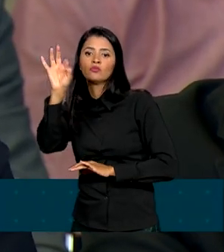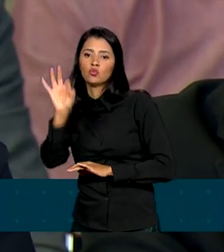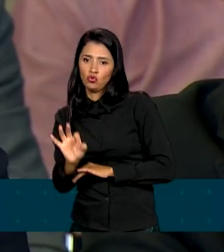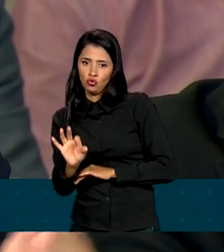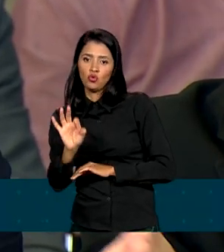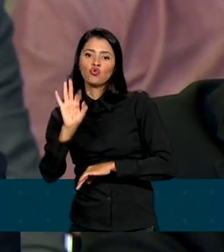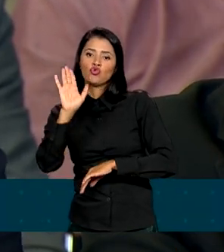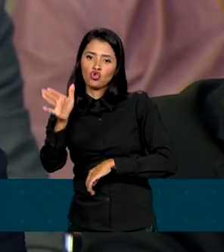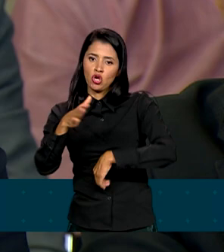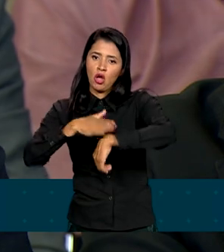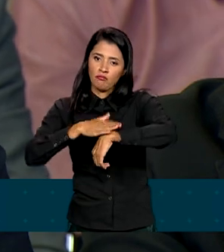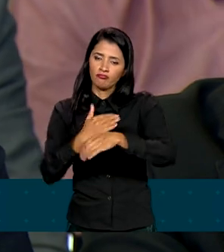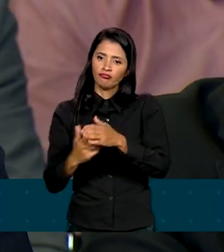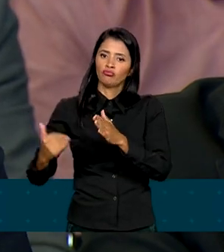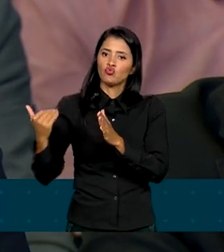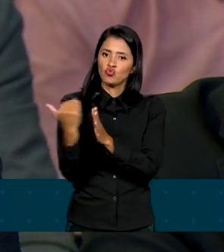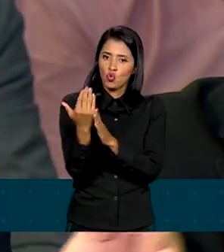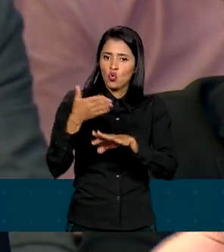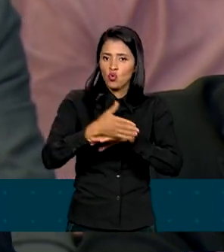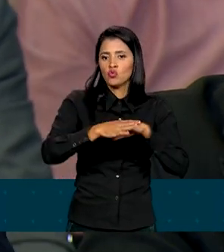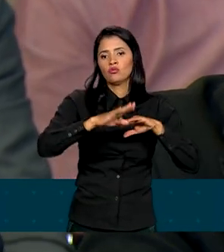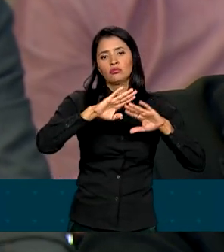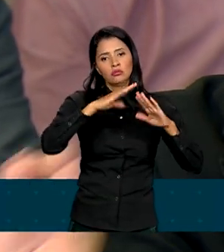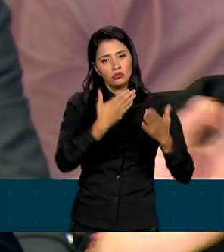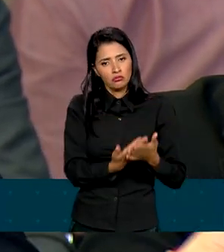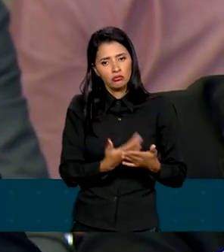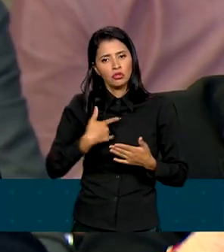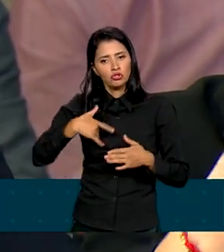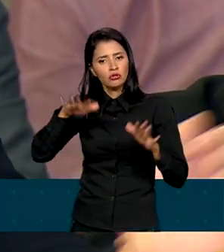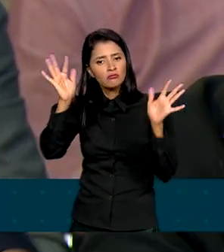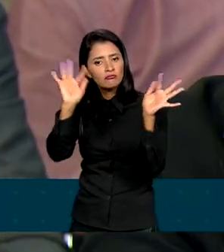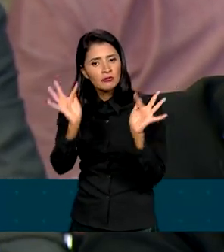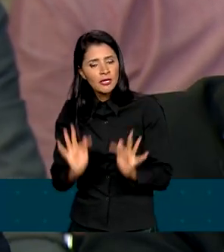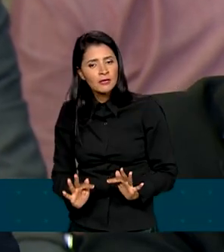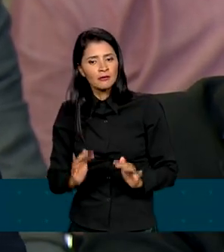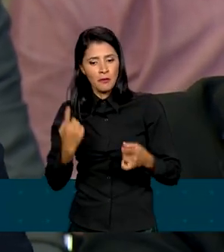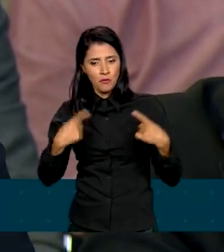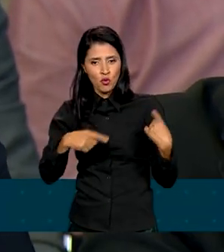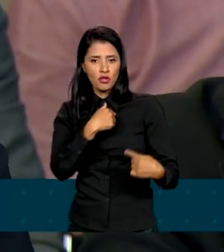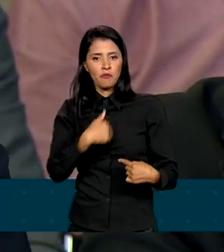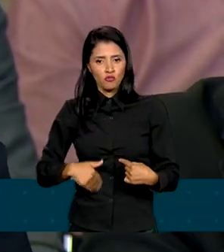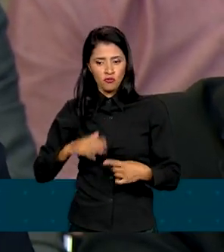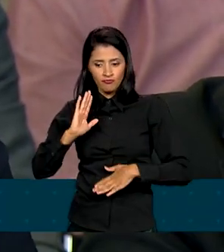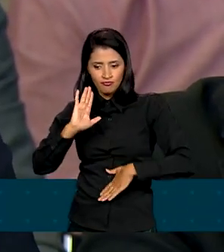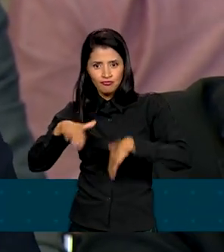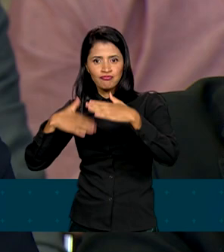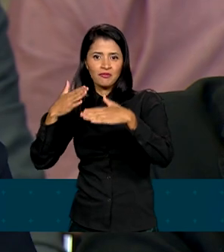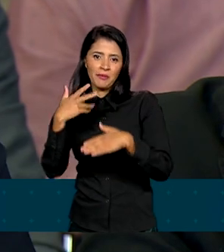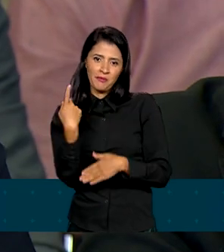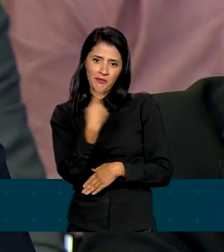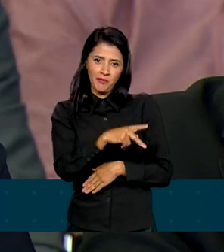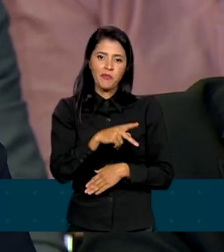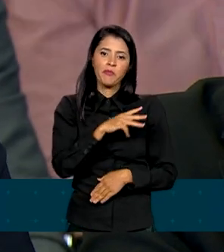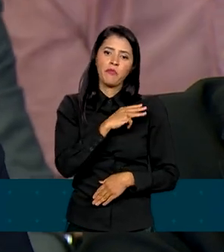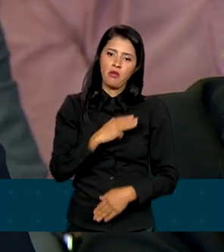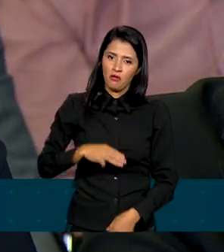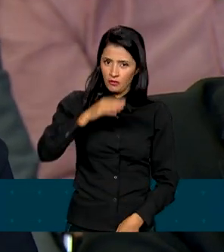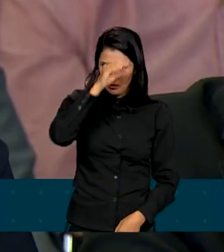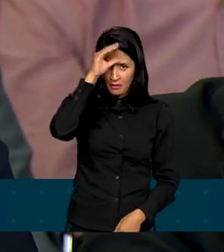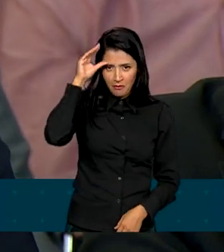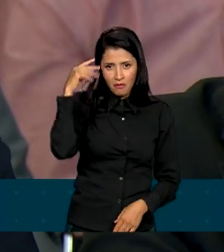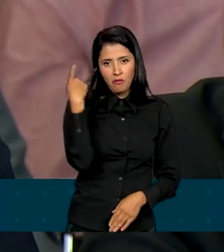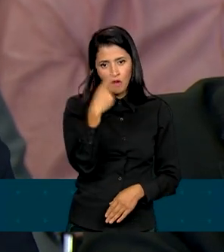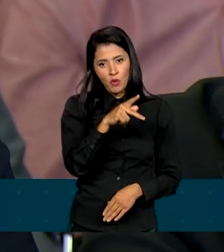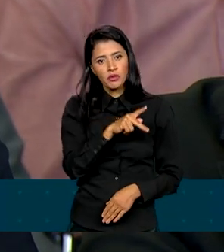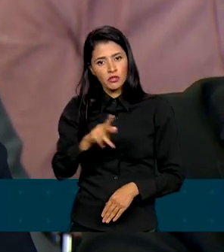a gente está aí, fica feliz com essa política pública desenvolvida, tanto pelo ministro Camilo como pelo presidente Lula, de reajustar aí o valor merenda.